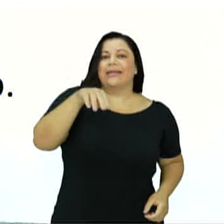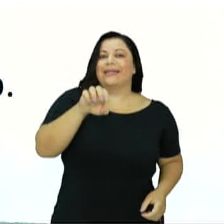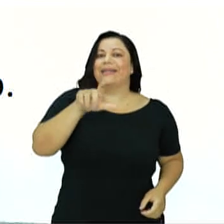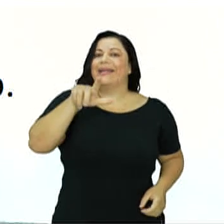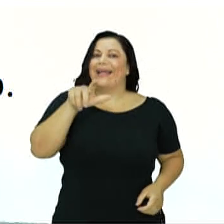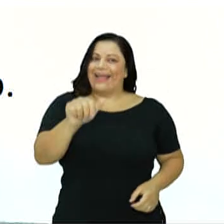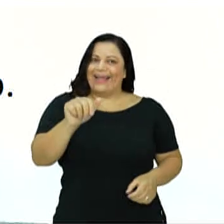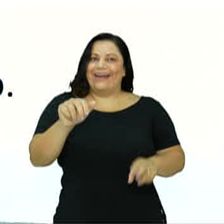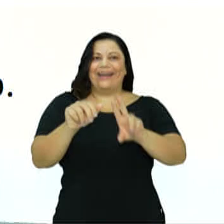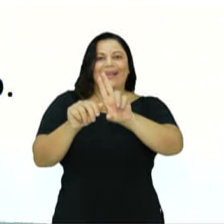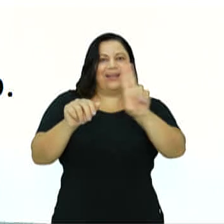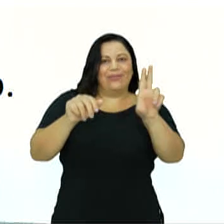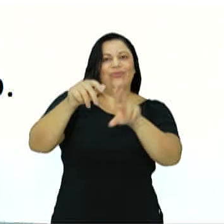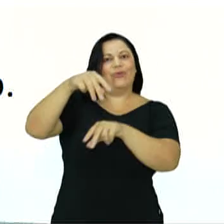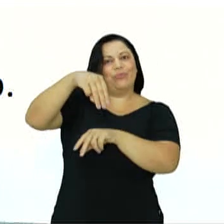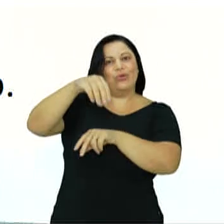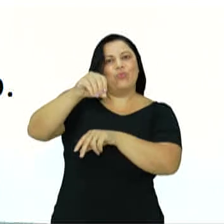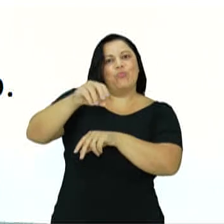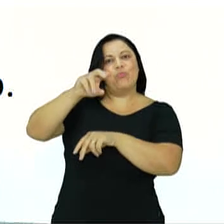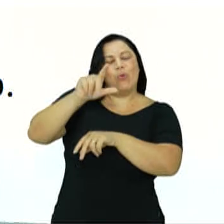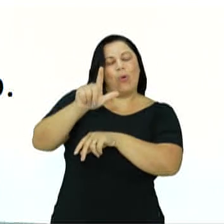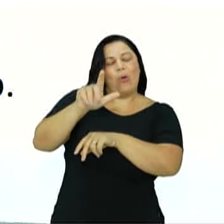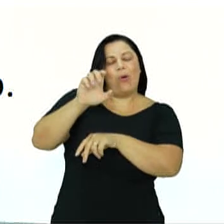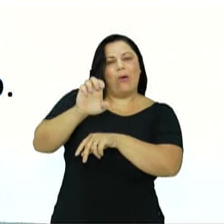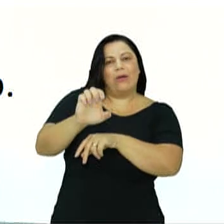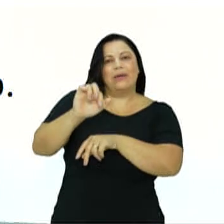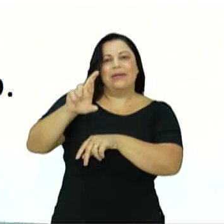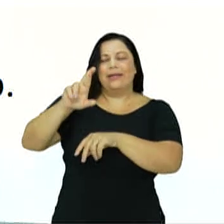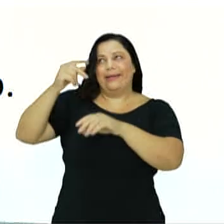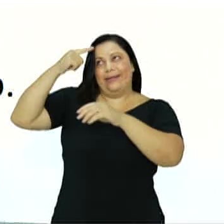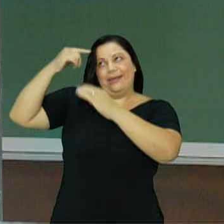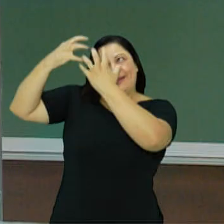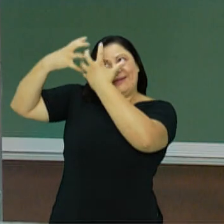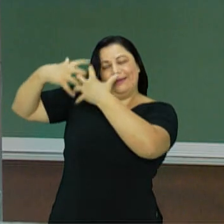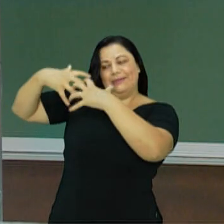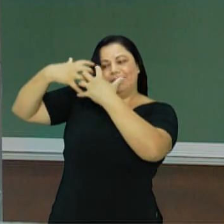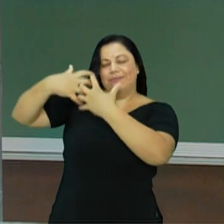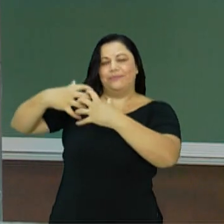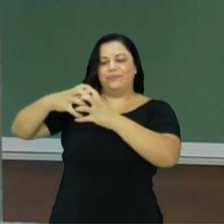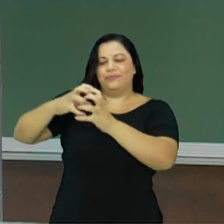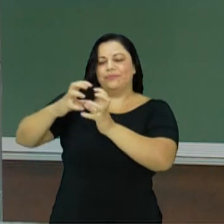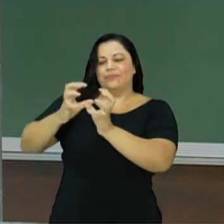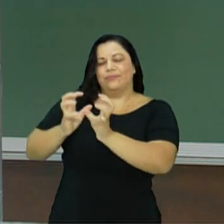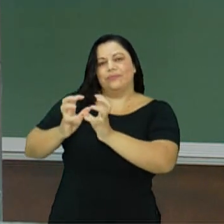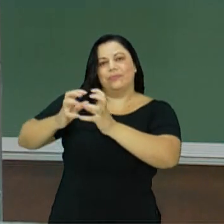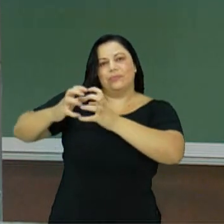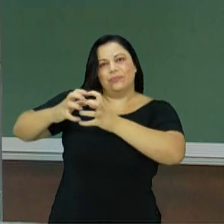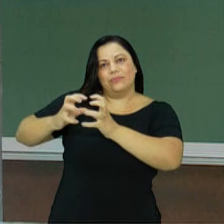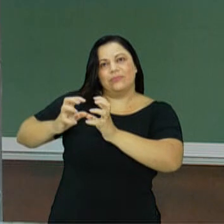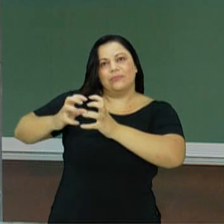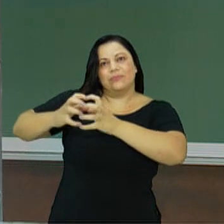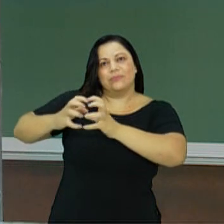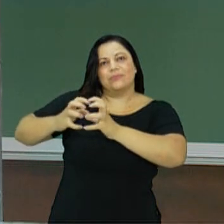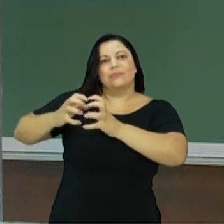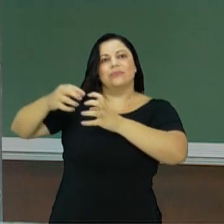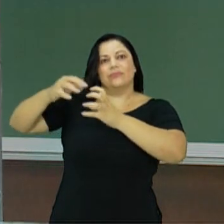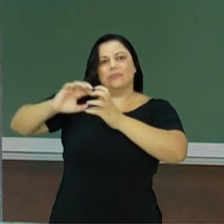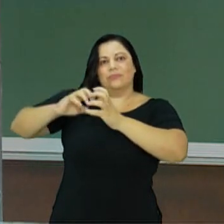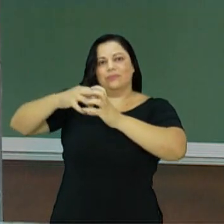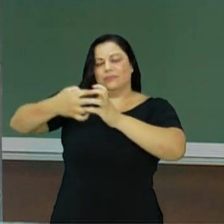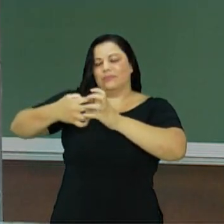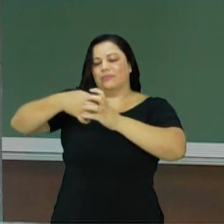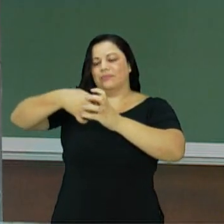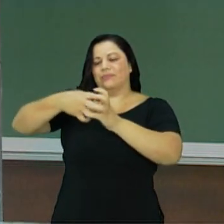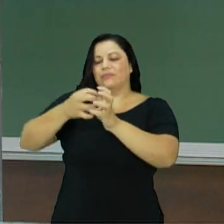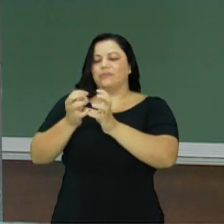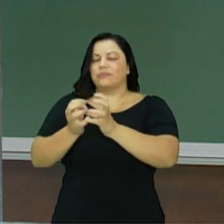moleira. Então aqui aparece para você a imagem, dessa fontanela, dessa moleira, nessa imagem ali. Até